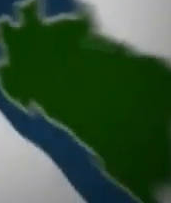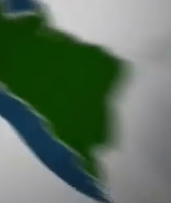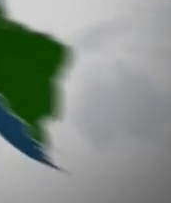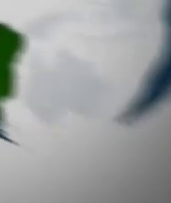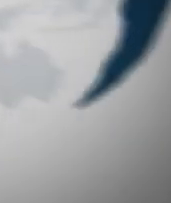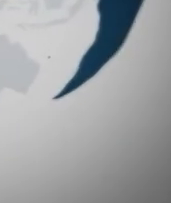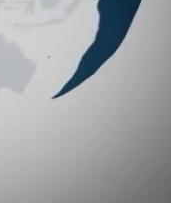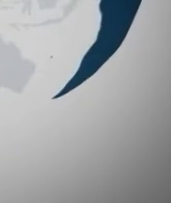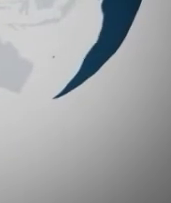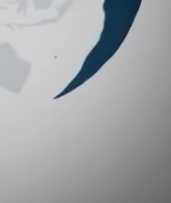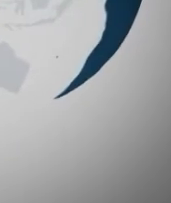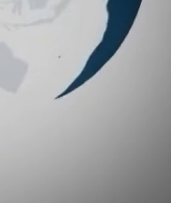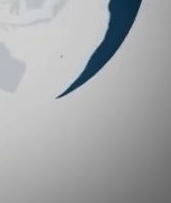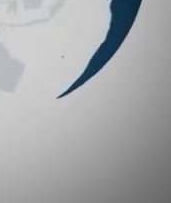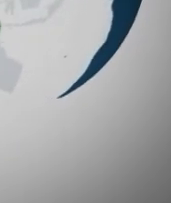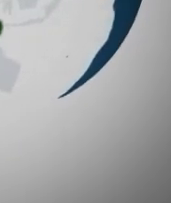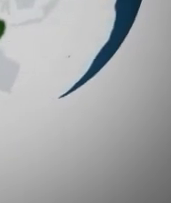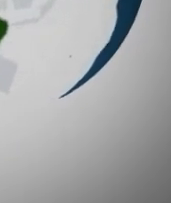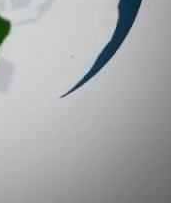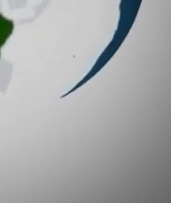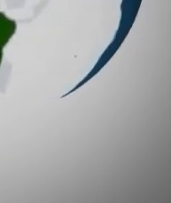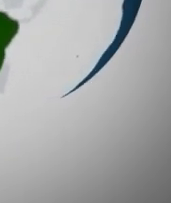E aí